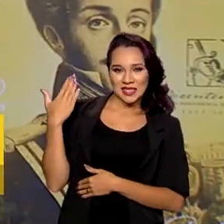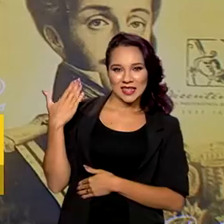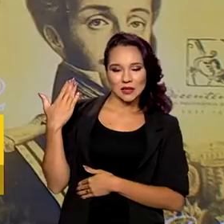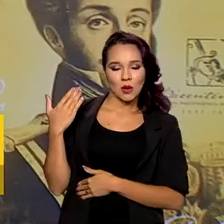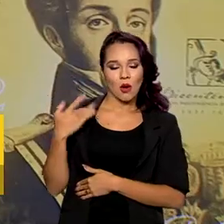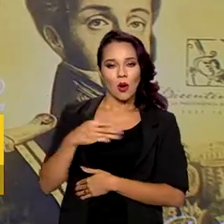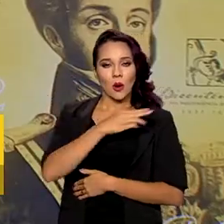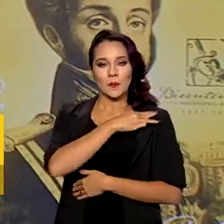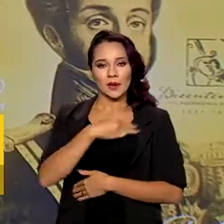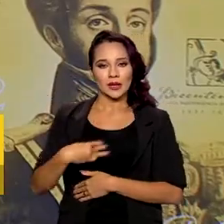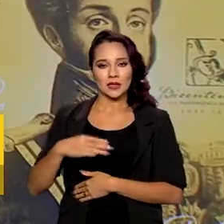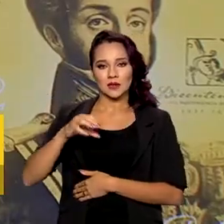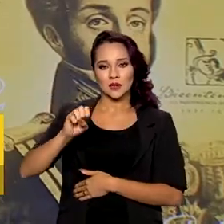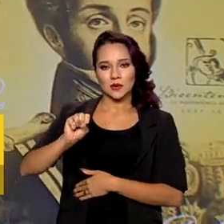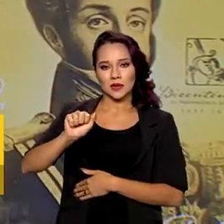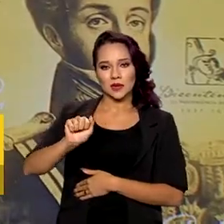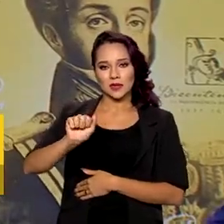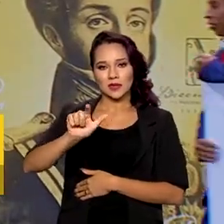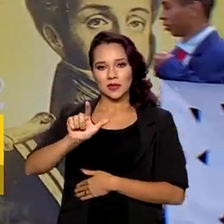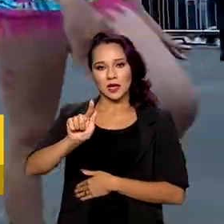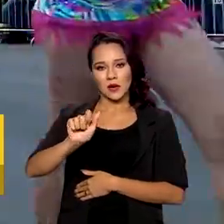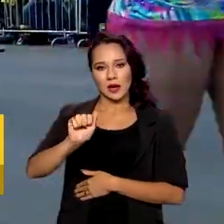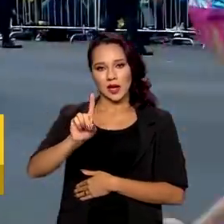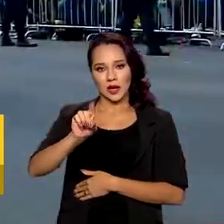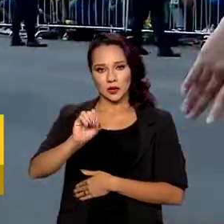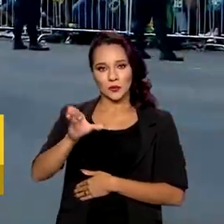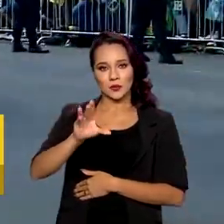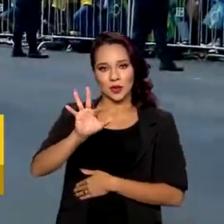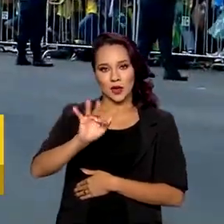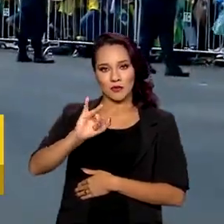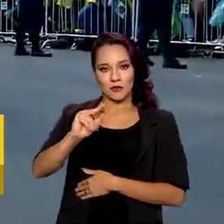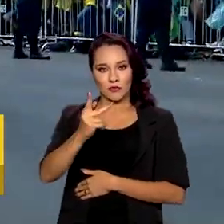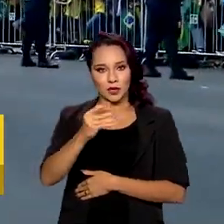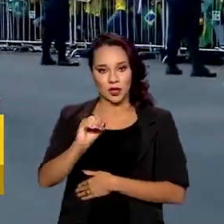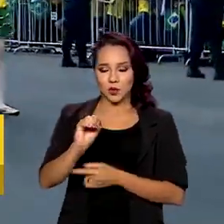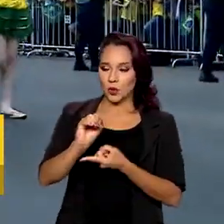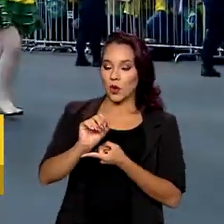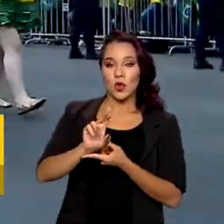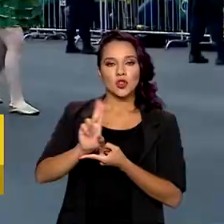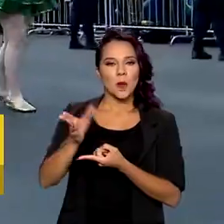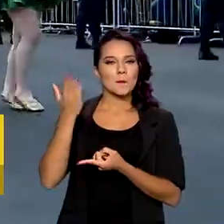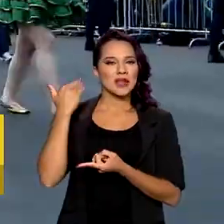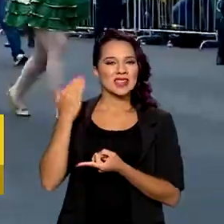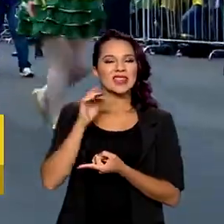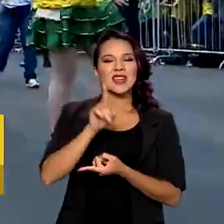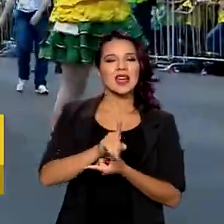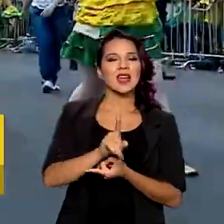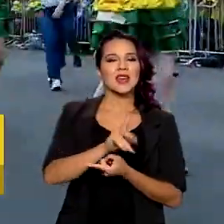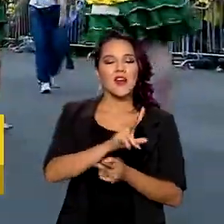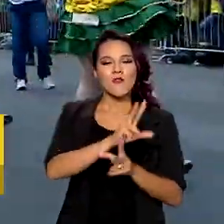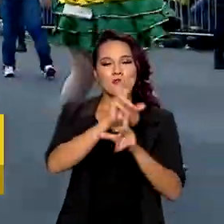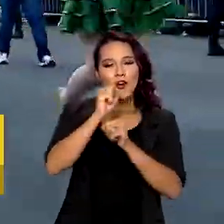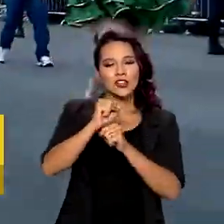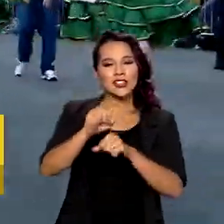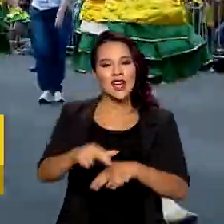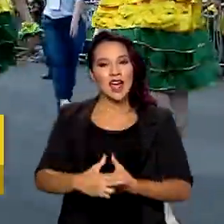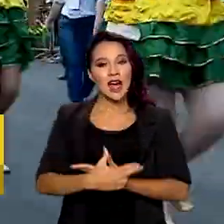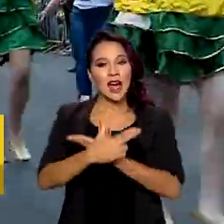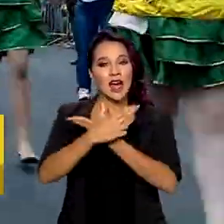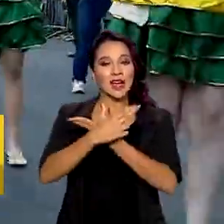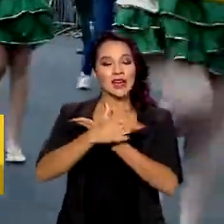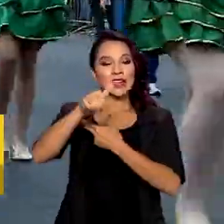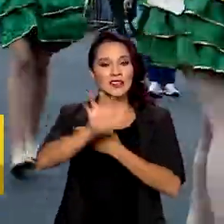o ministro Salgado Filho, que assumiu, o nome era Forças Aéreas Nacionais, o nome da Força Aérea Brasileira,